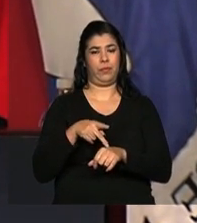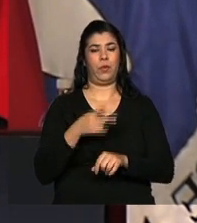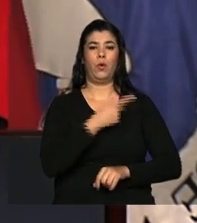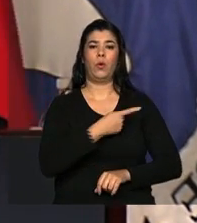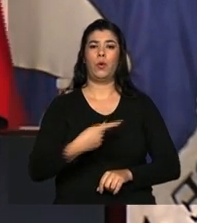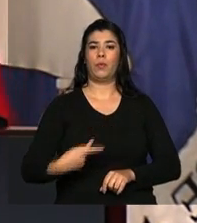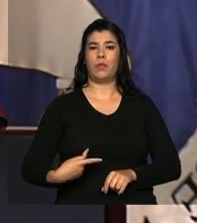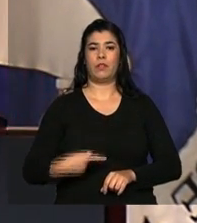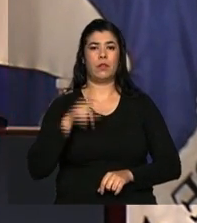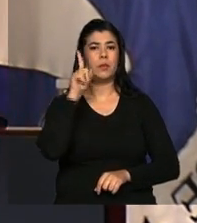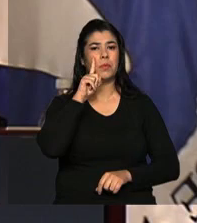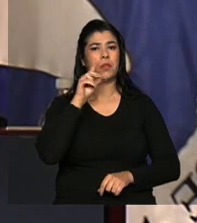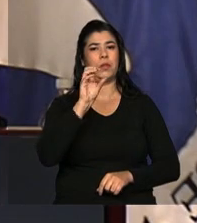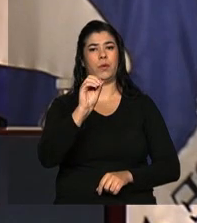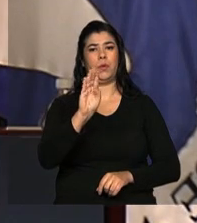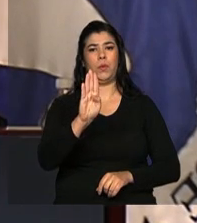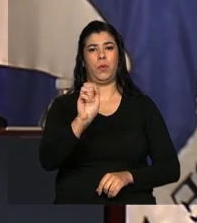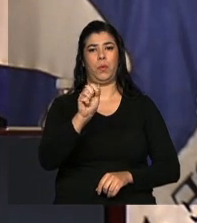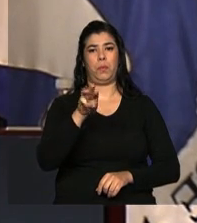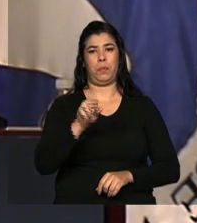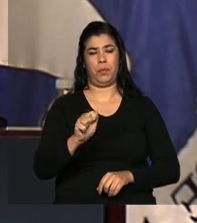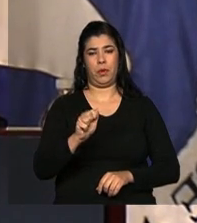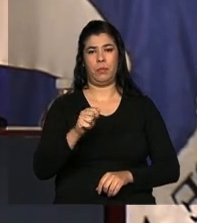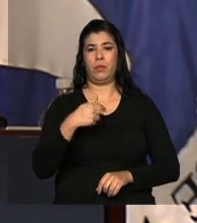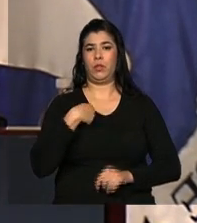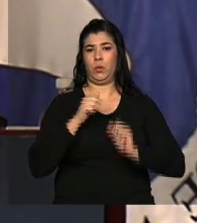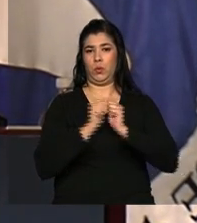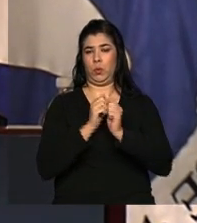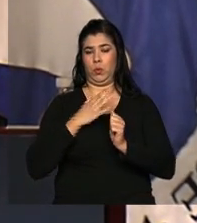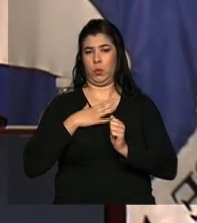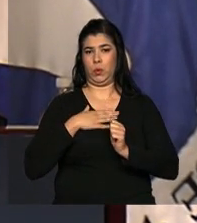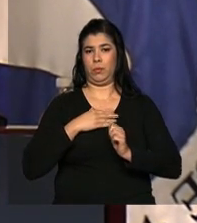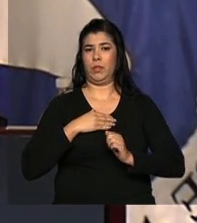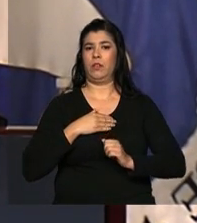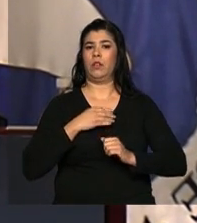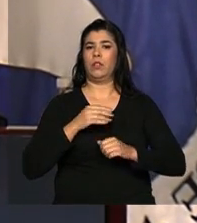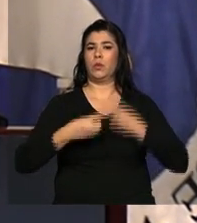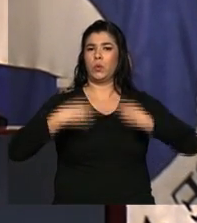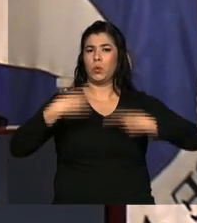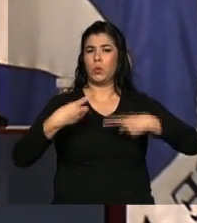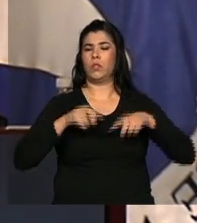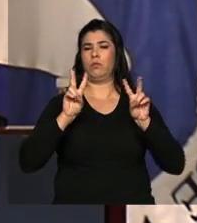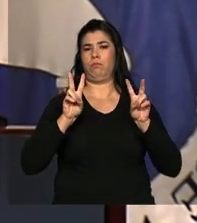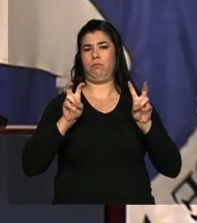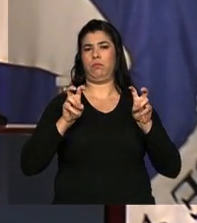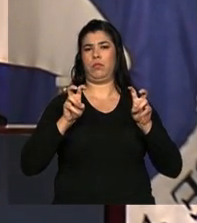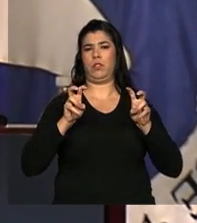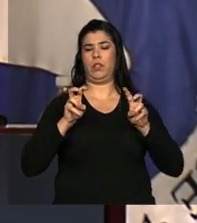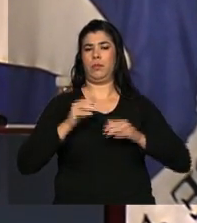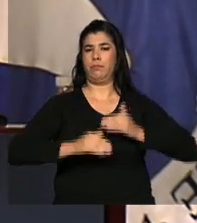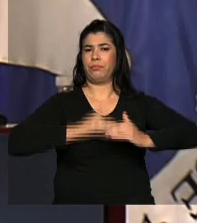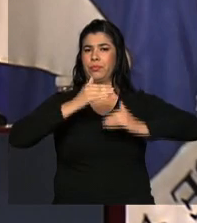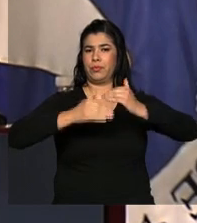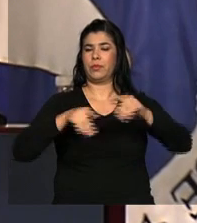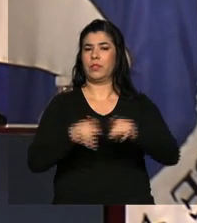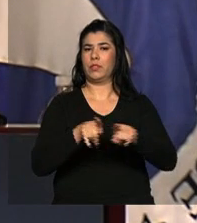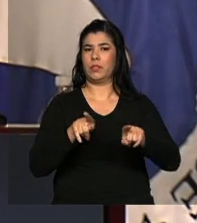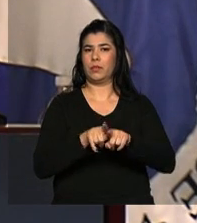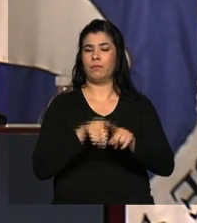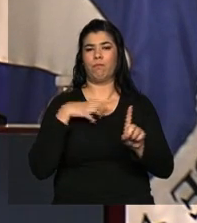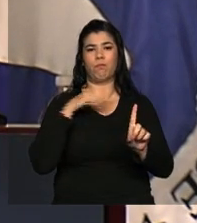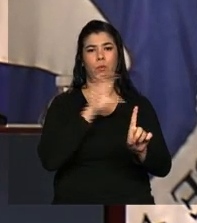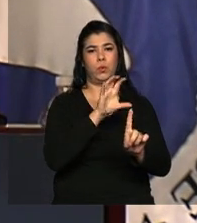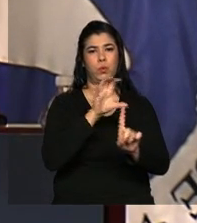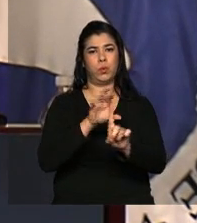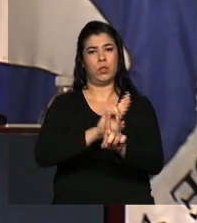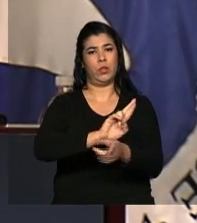Obama e eu avançamos hoje em vários temas, alguns com impacto direto em todos os